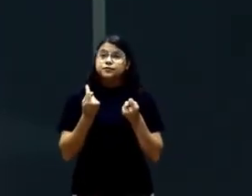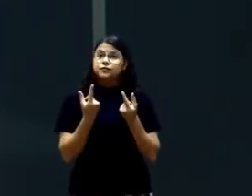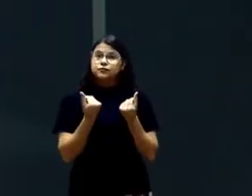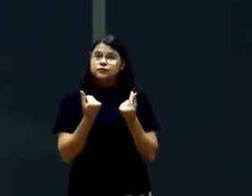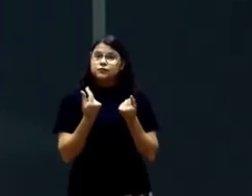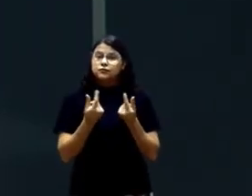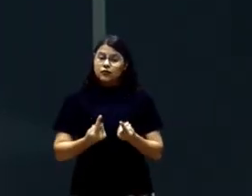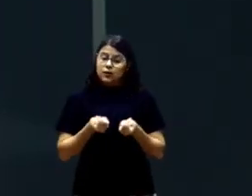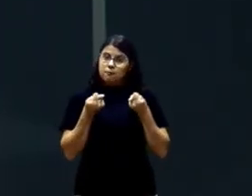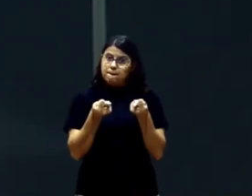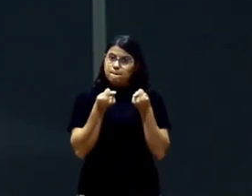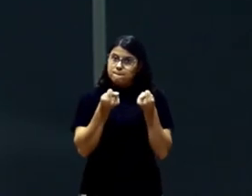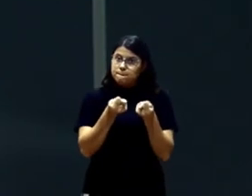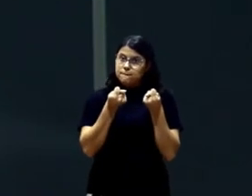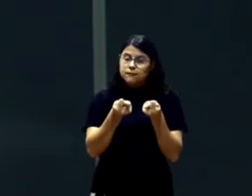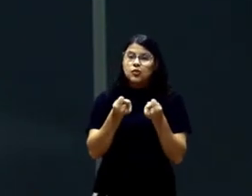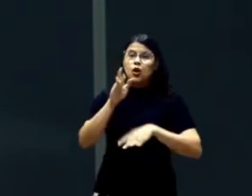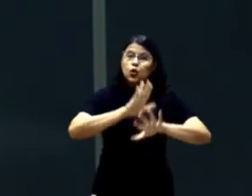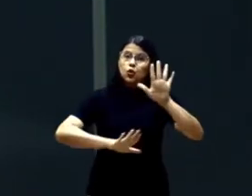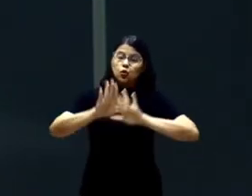cuidado com a ganância,